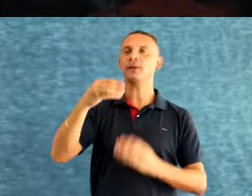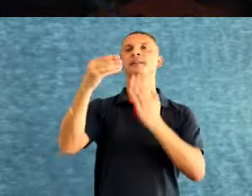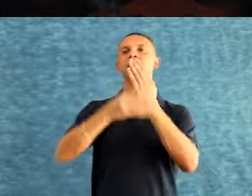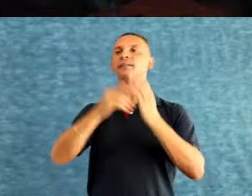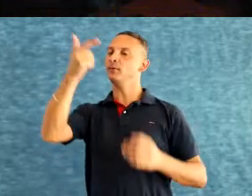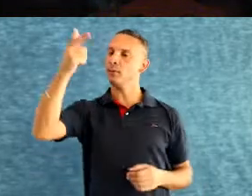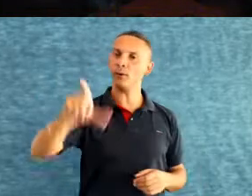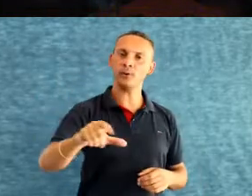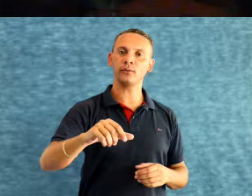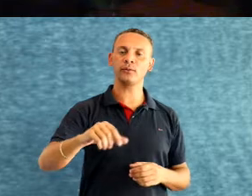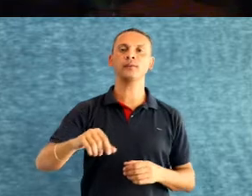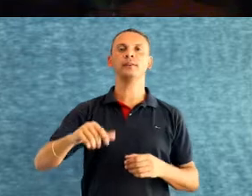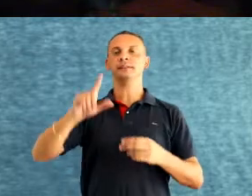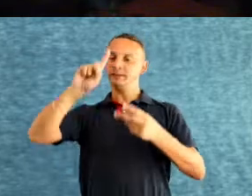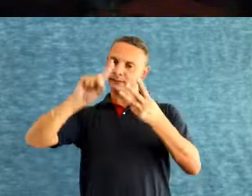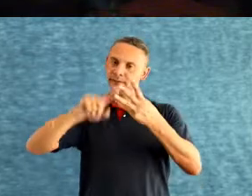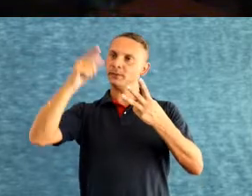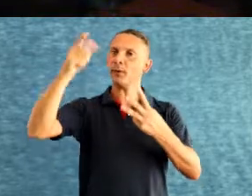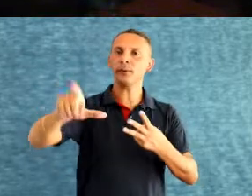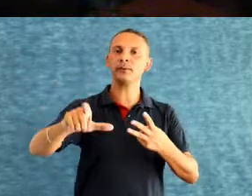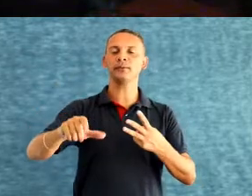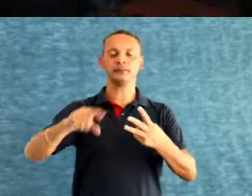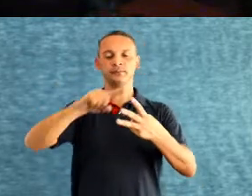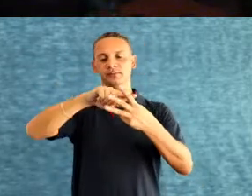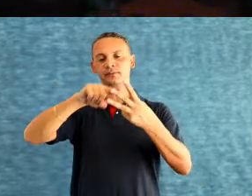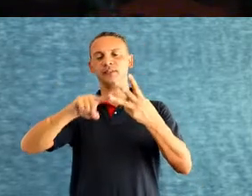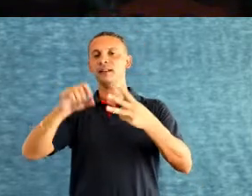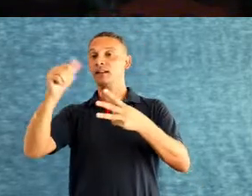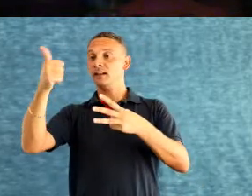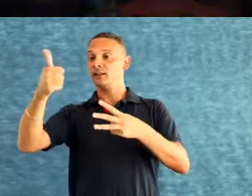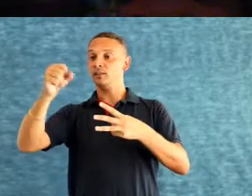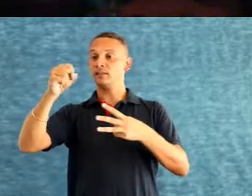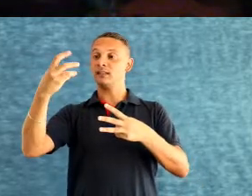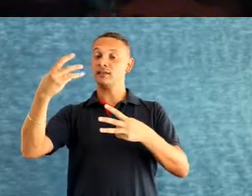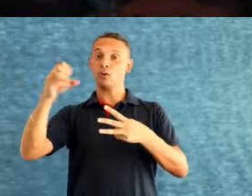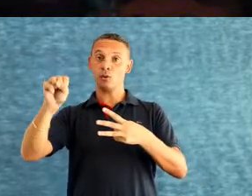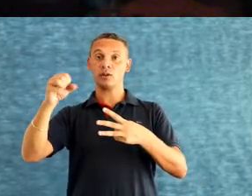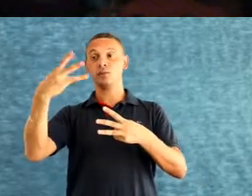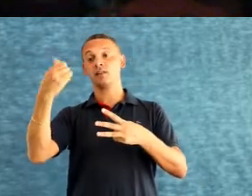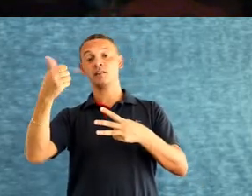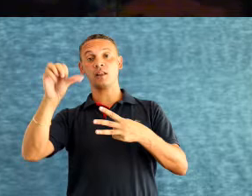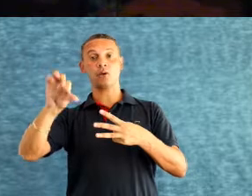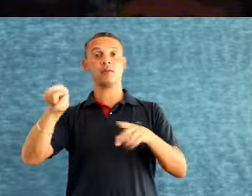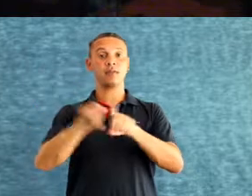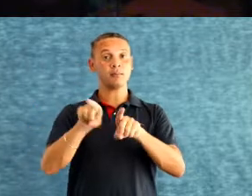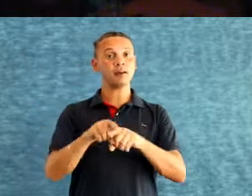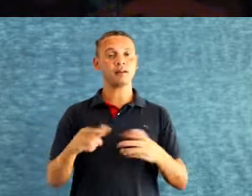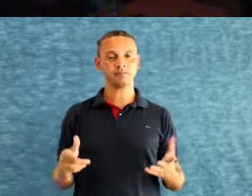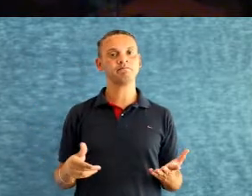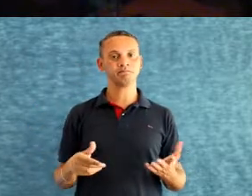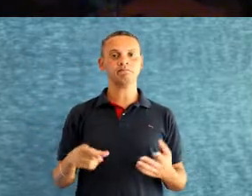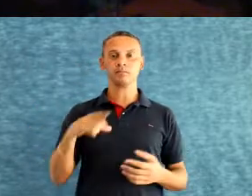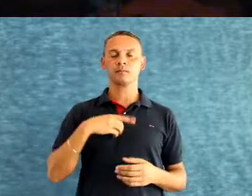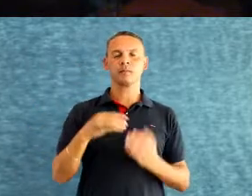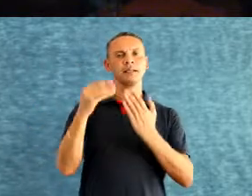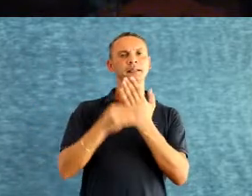em Porto Alegre e uma terceira no Rio de Janeiro, em 1839. Se este livro foi, durante muitos anos,